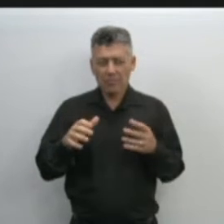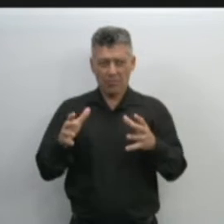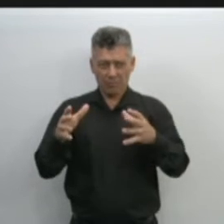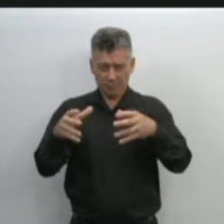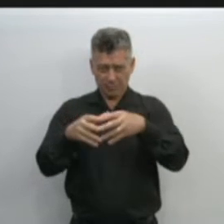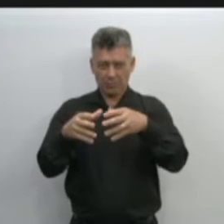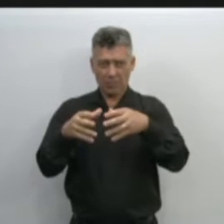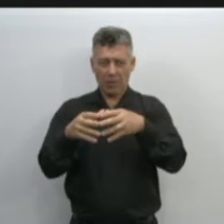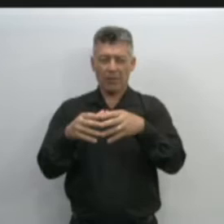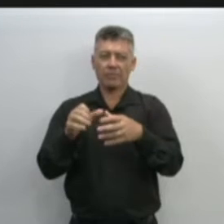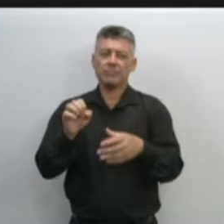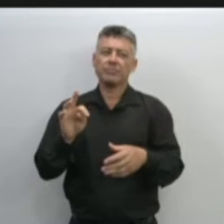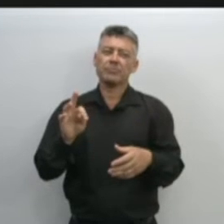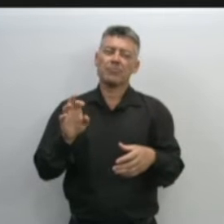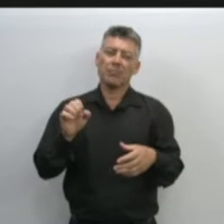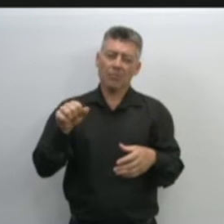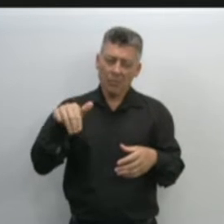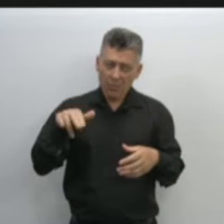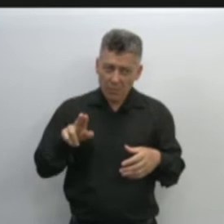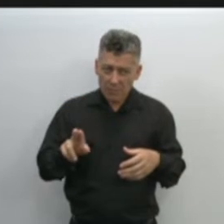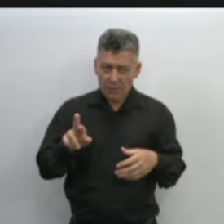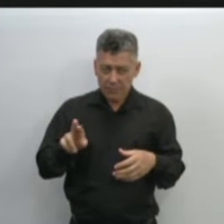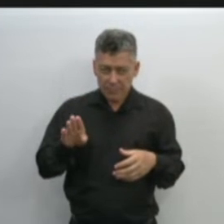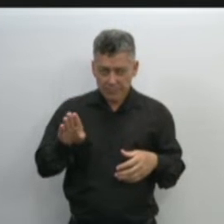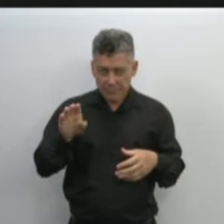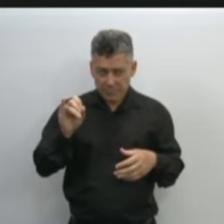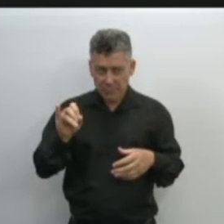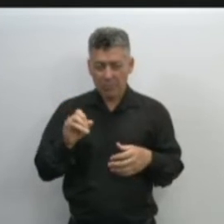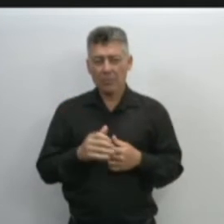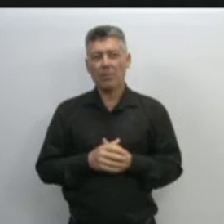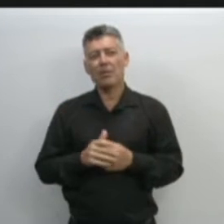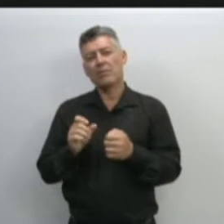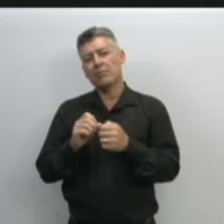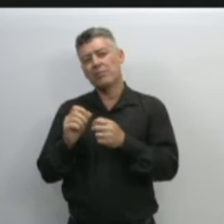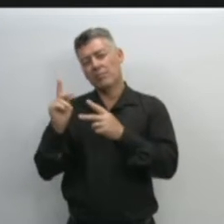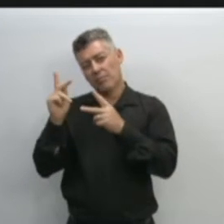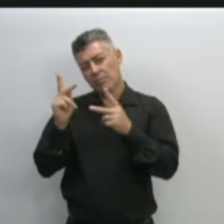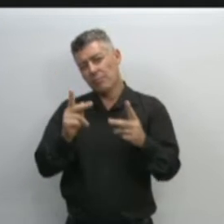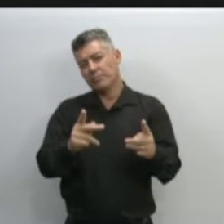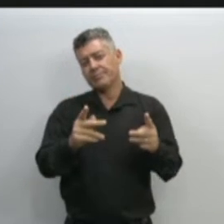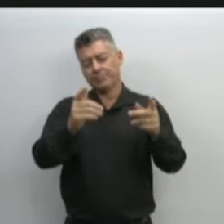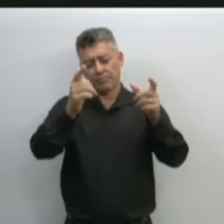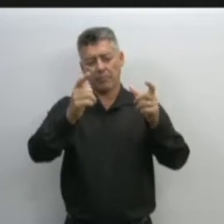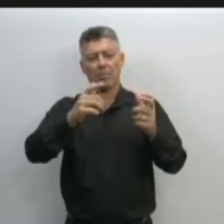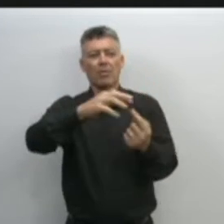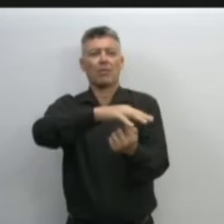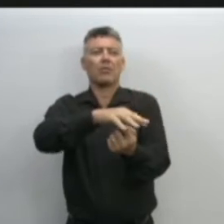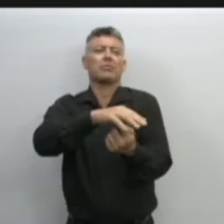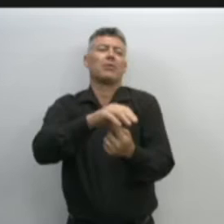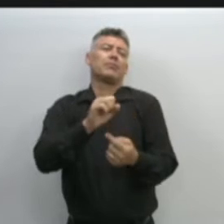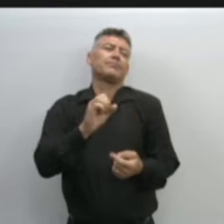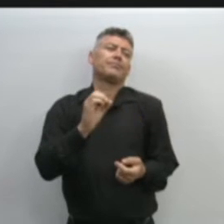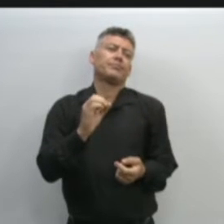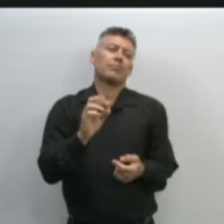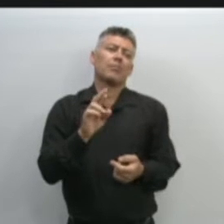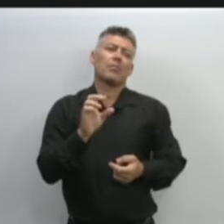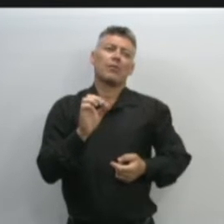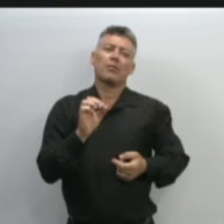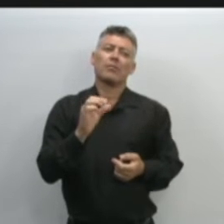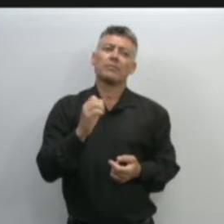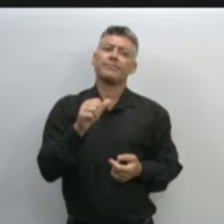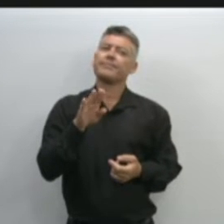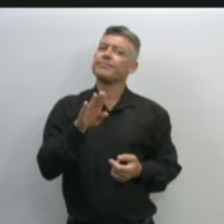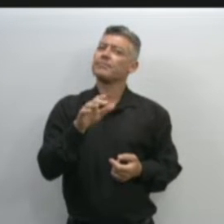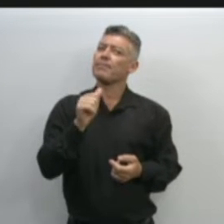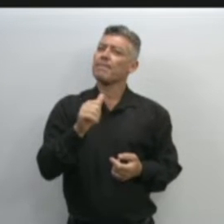equipe da CEMUB, fazendo a visita lá na Praça Sorocaba, ao lado dos moradores